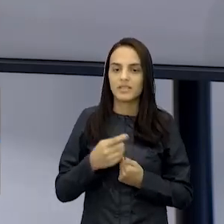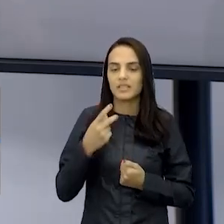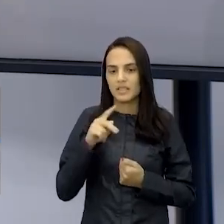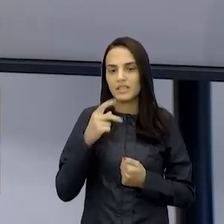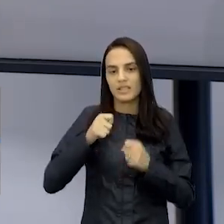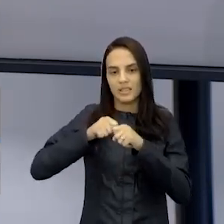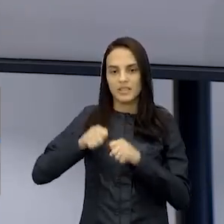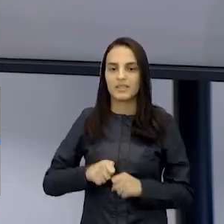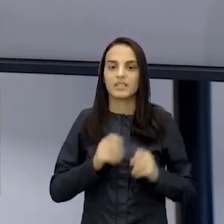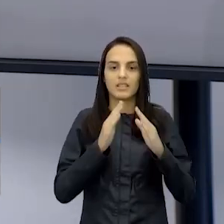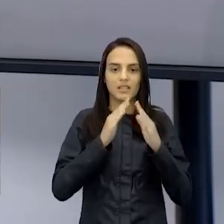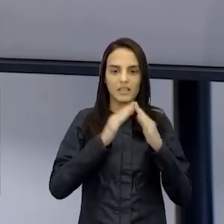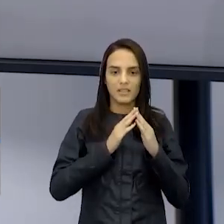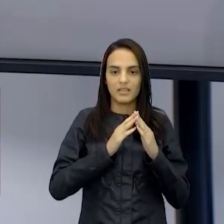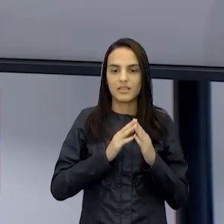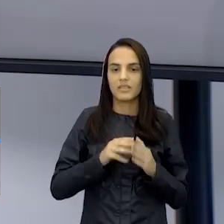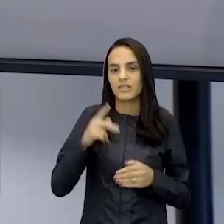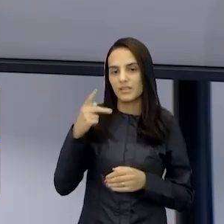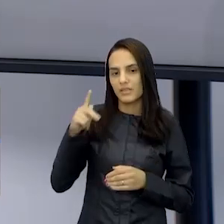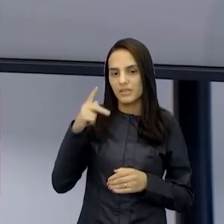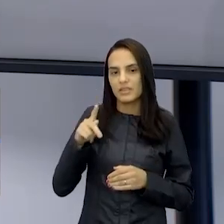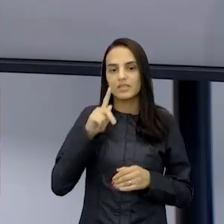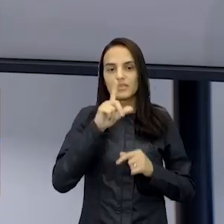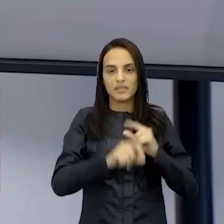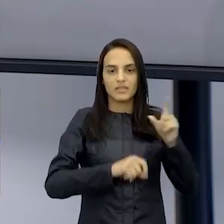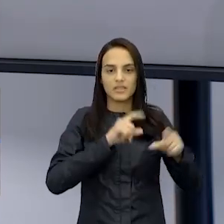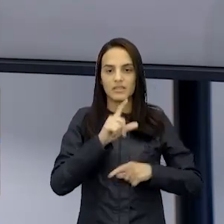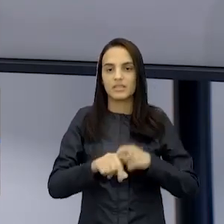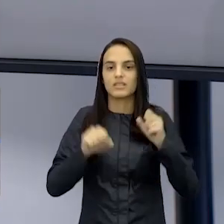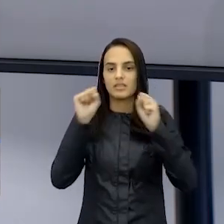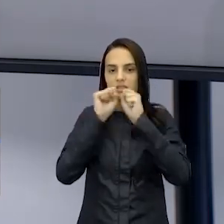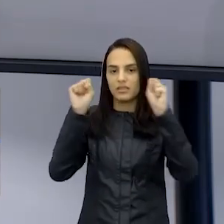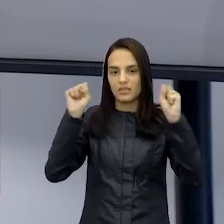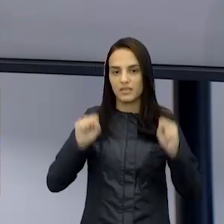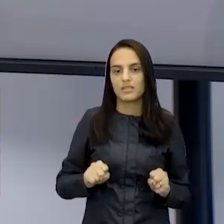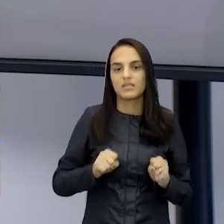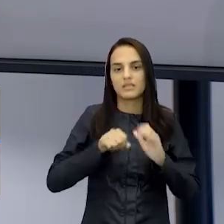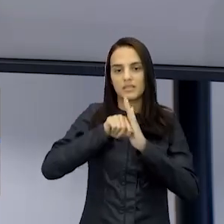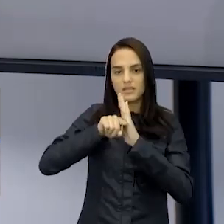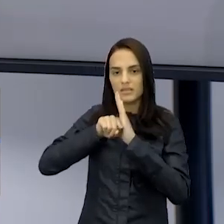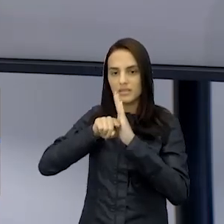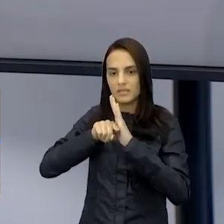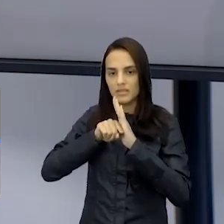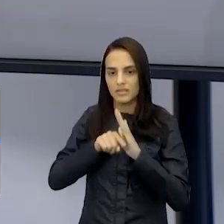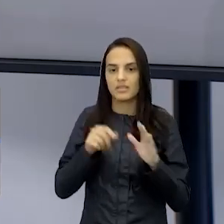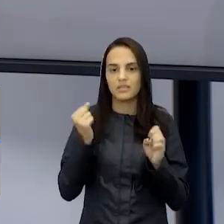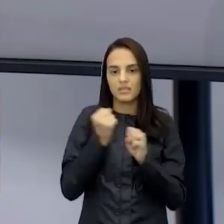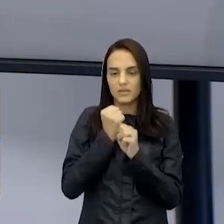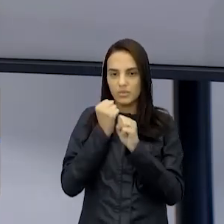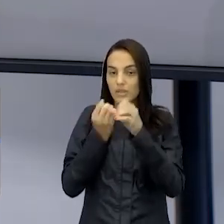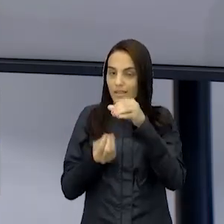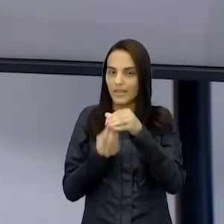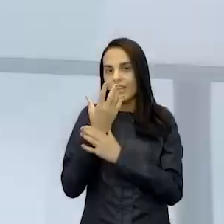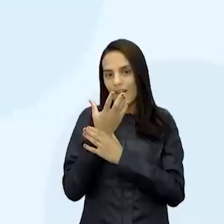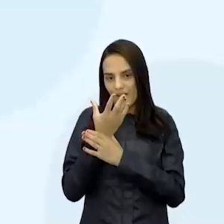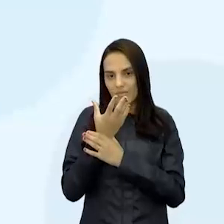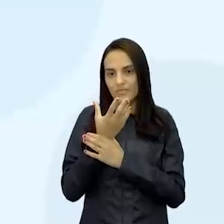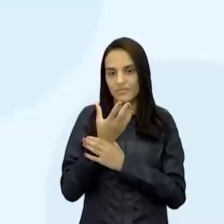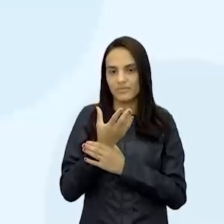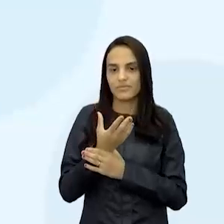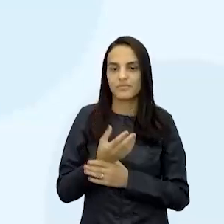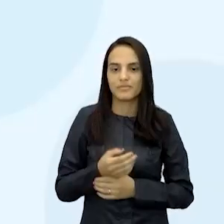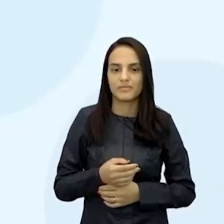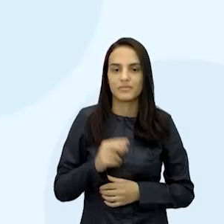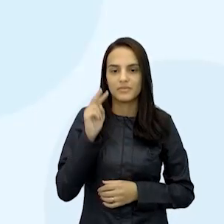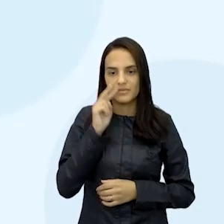Então, no caso de vocês vão escolher um sistema para investigar e construir um caso fictício. Deixa eu